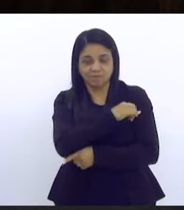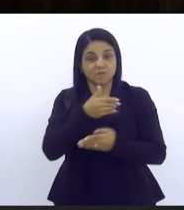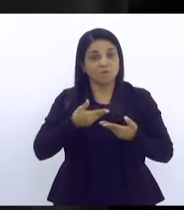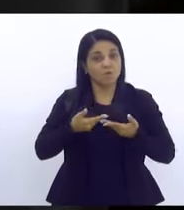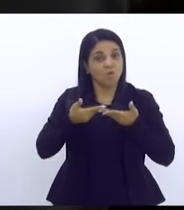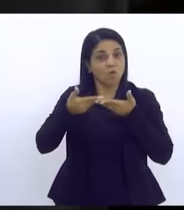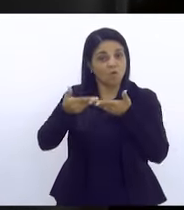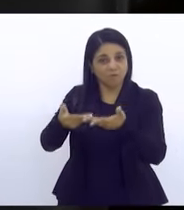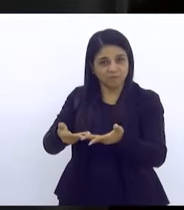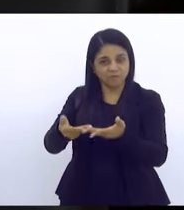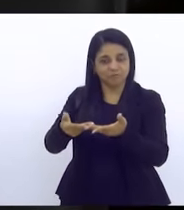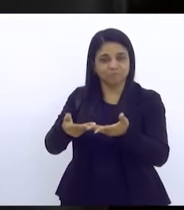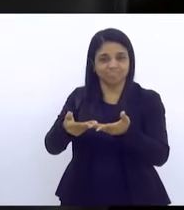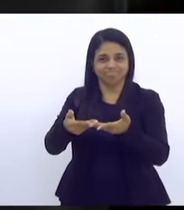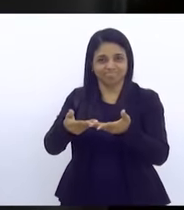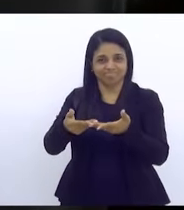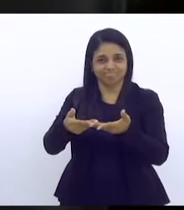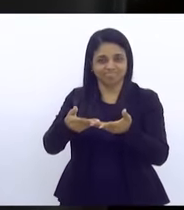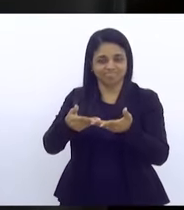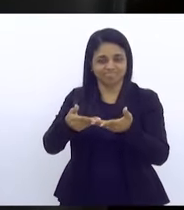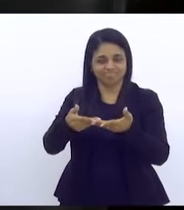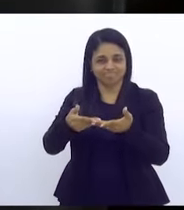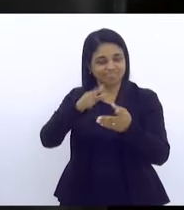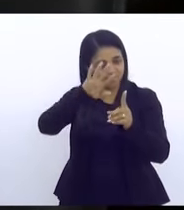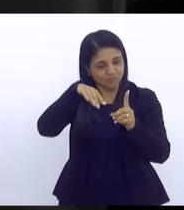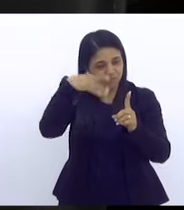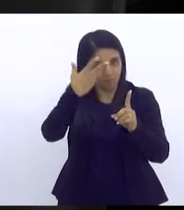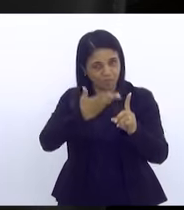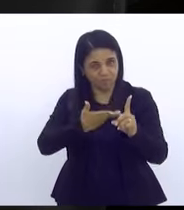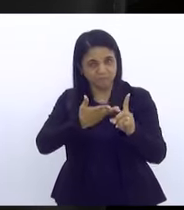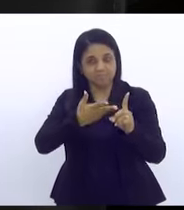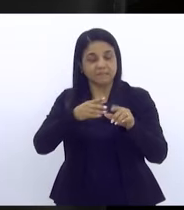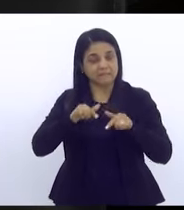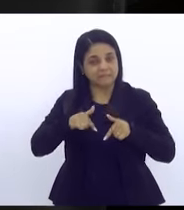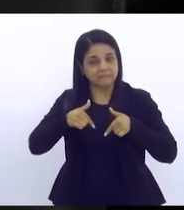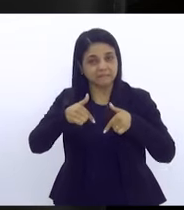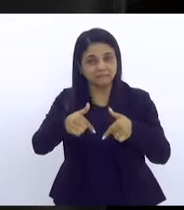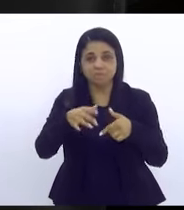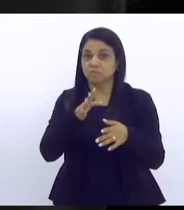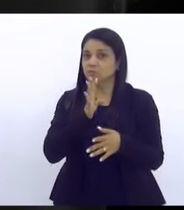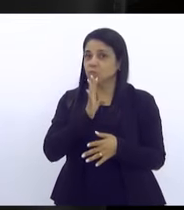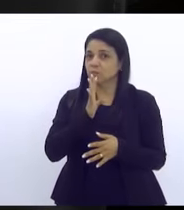convite honroso e pela iniciativa em